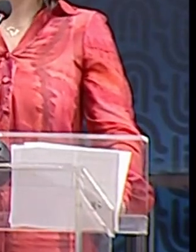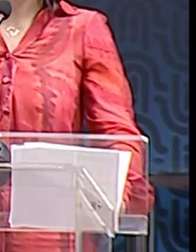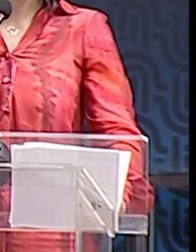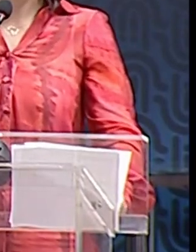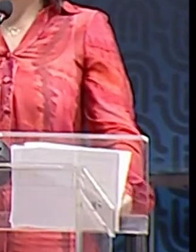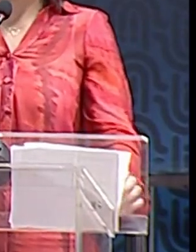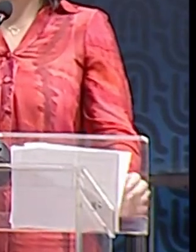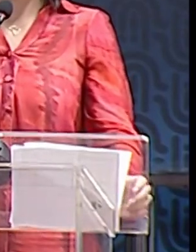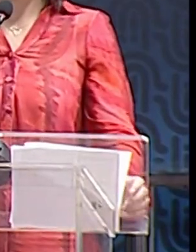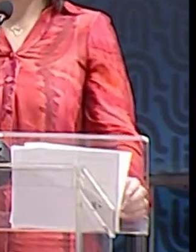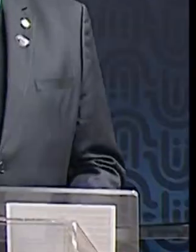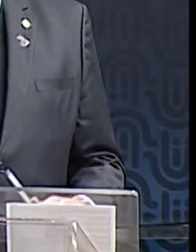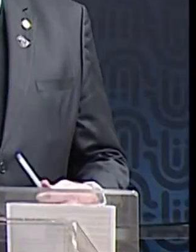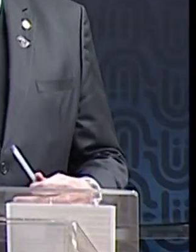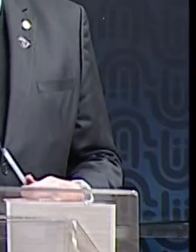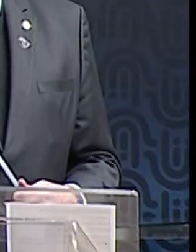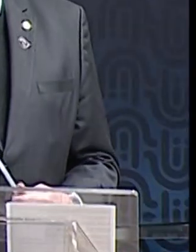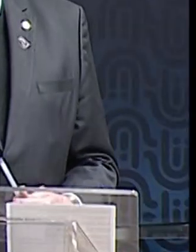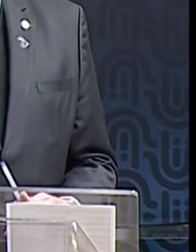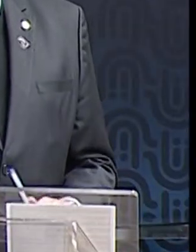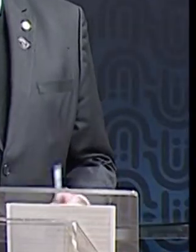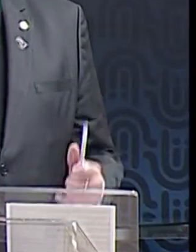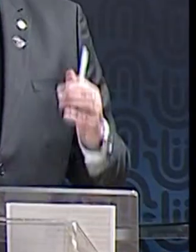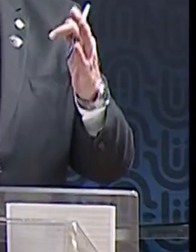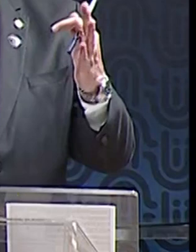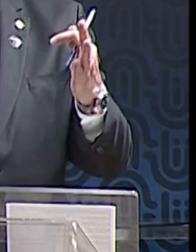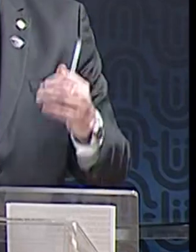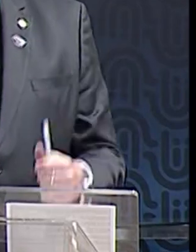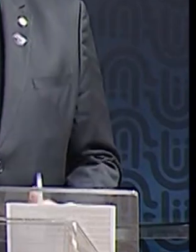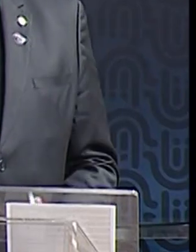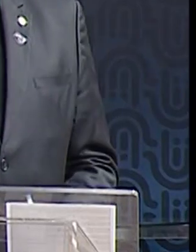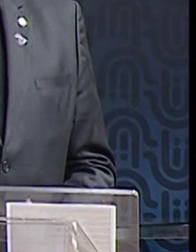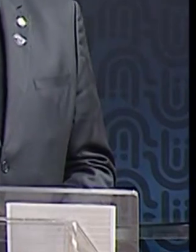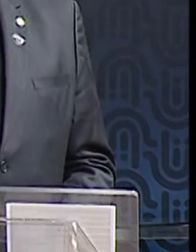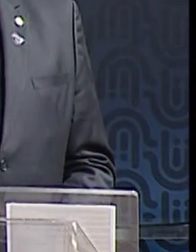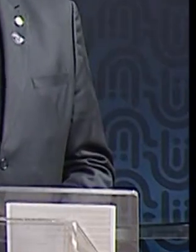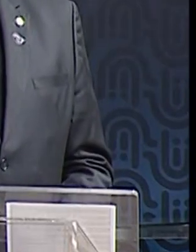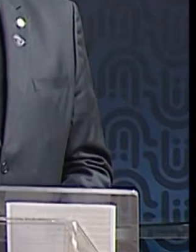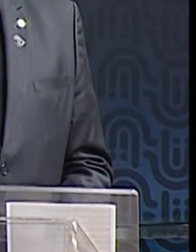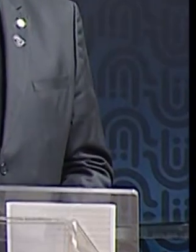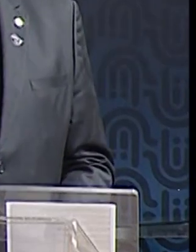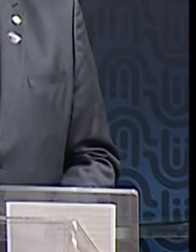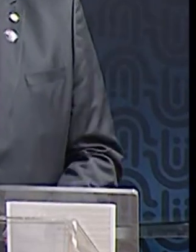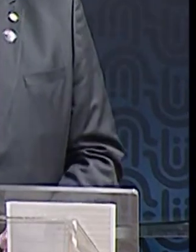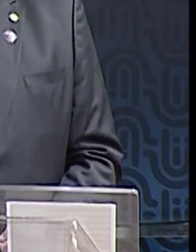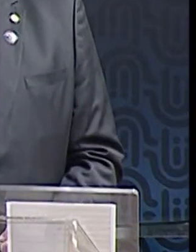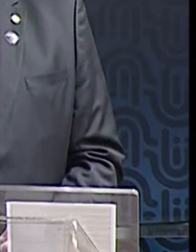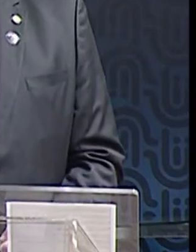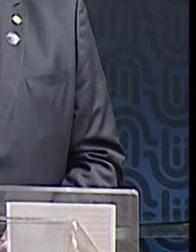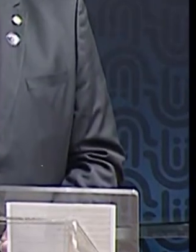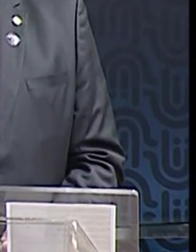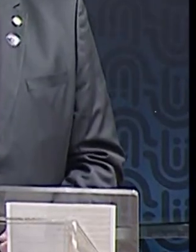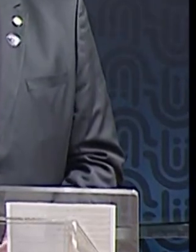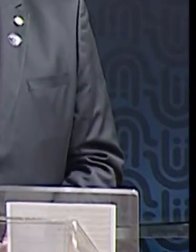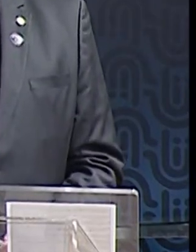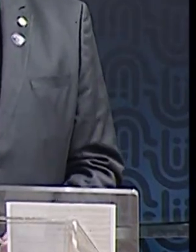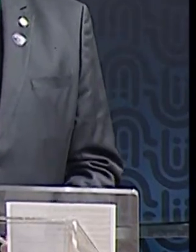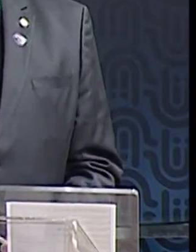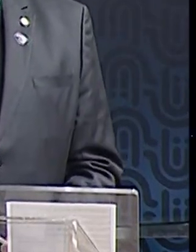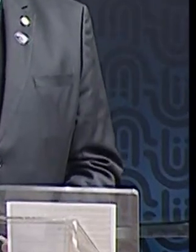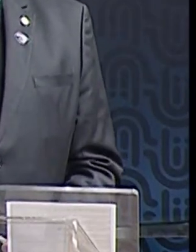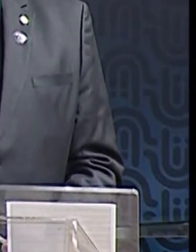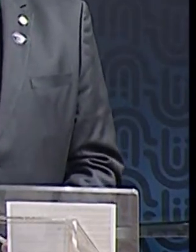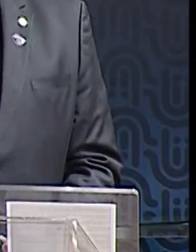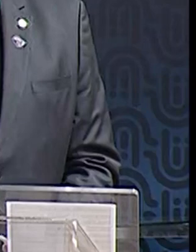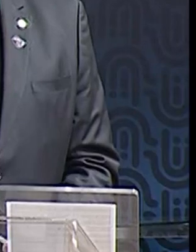transformadoras no Brasil. Esse conselho vai impulsionar, vai definir prêmios, maneiras de se beneficiar aqueles voluntários,